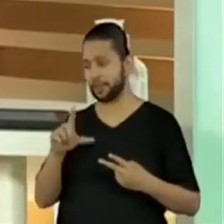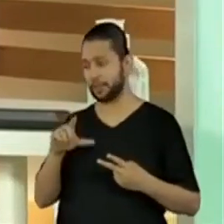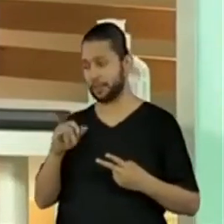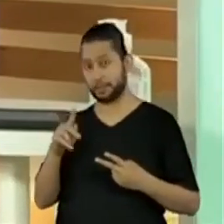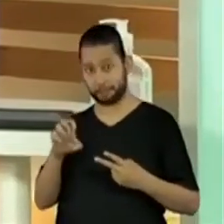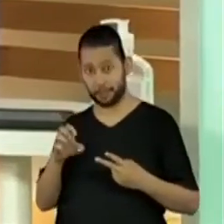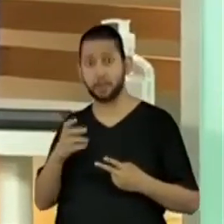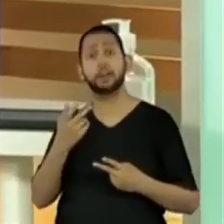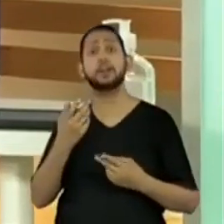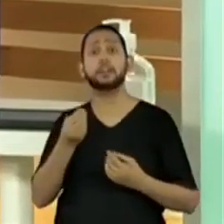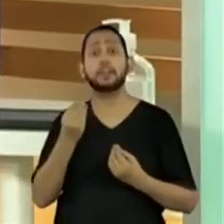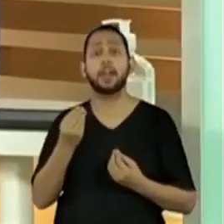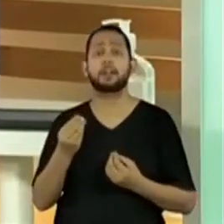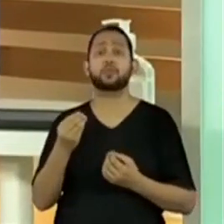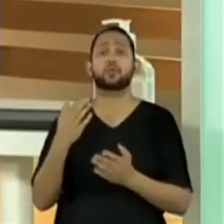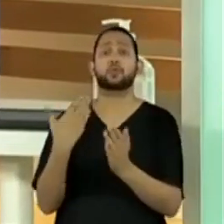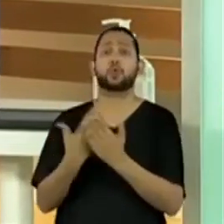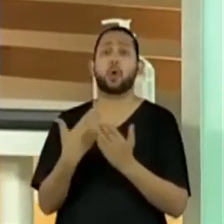escola Pauloeiro.